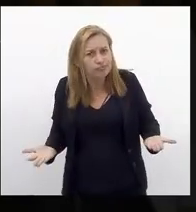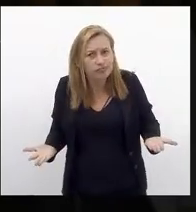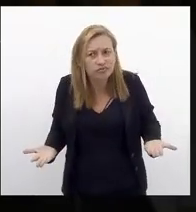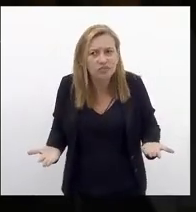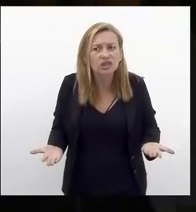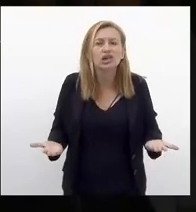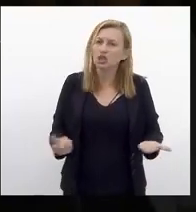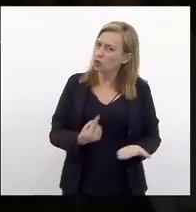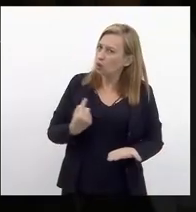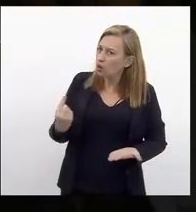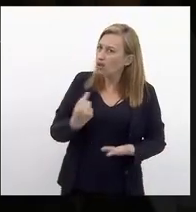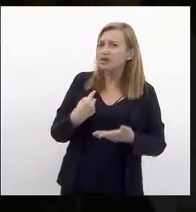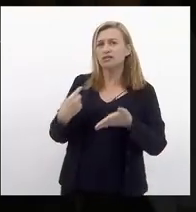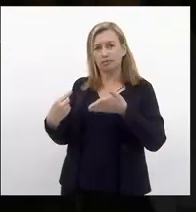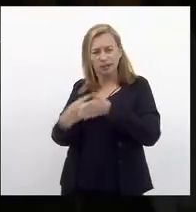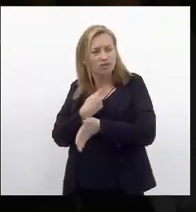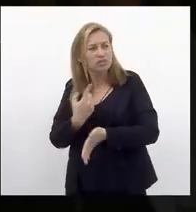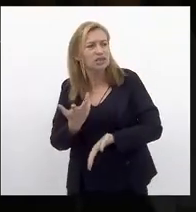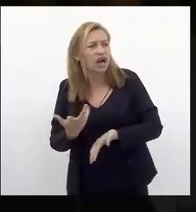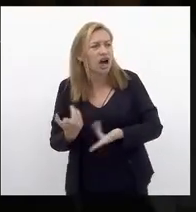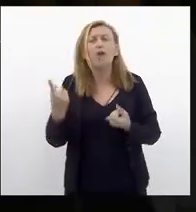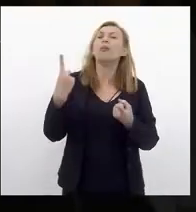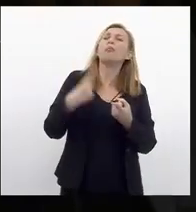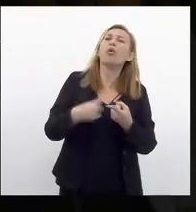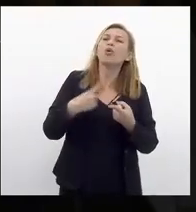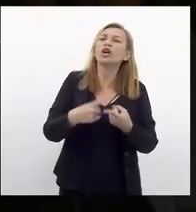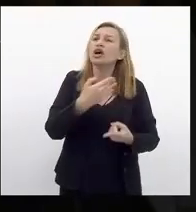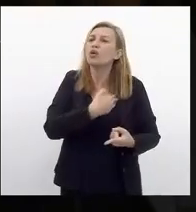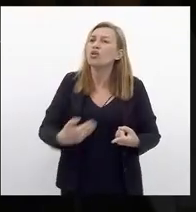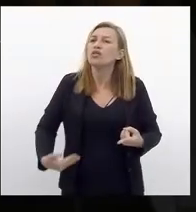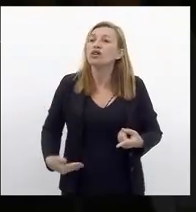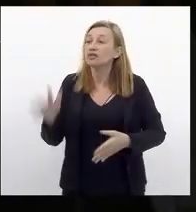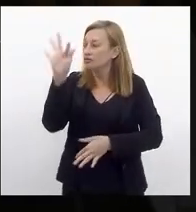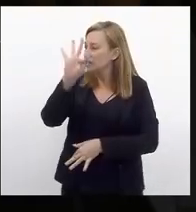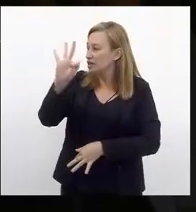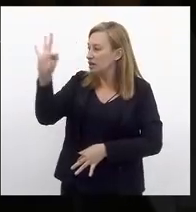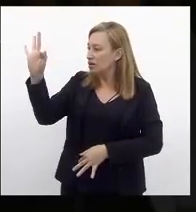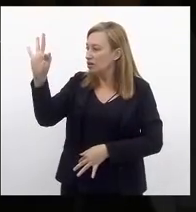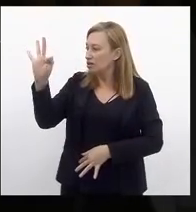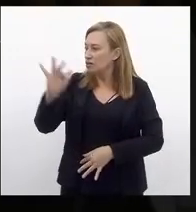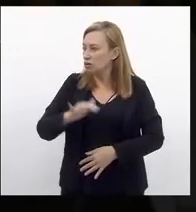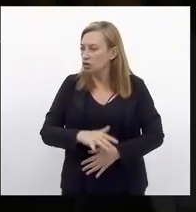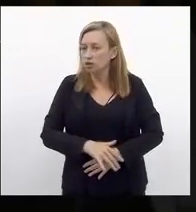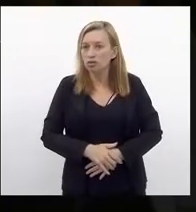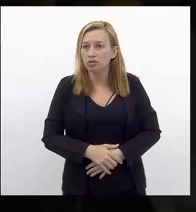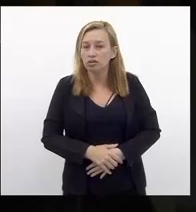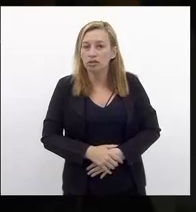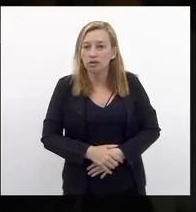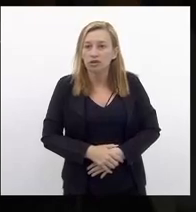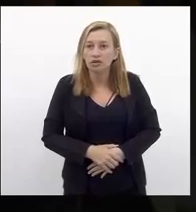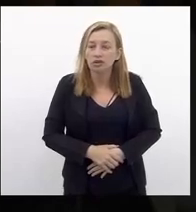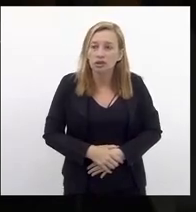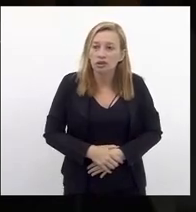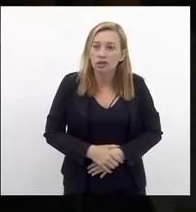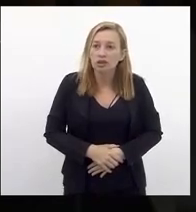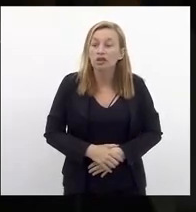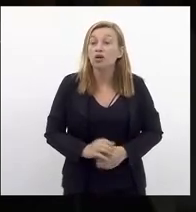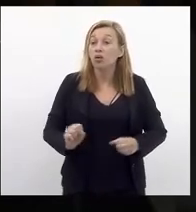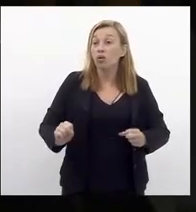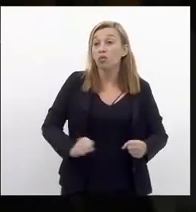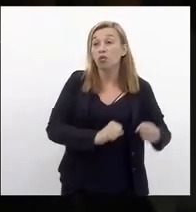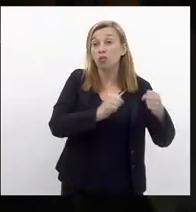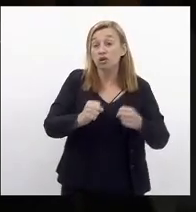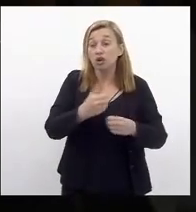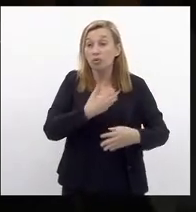cabe a gente se perguntar por que que o governo federal age assim com o poder público